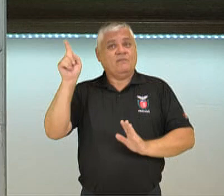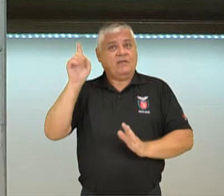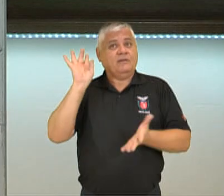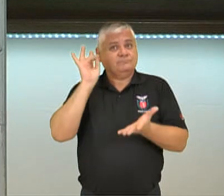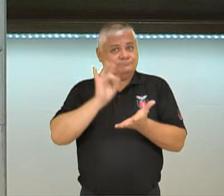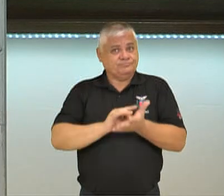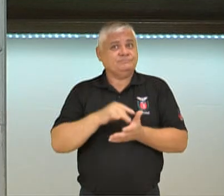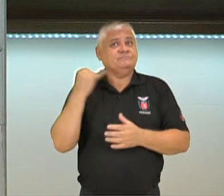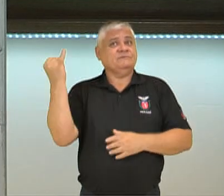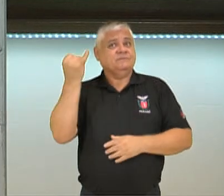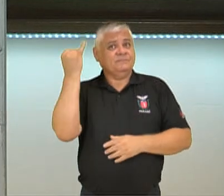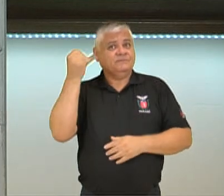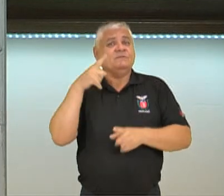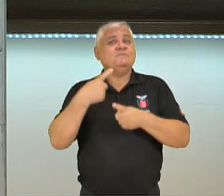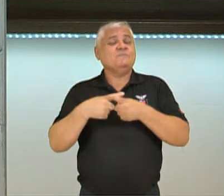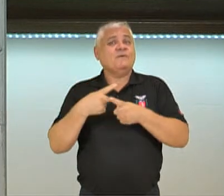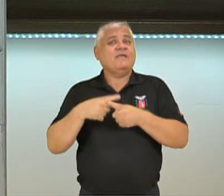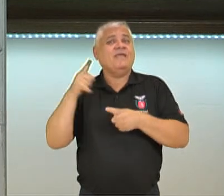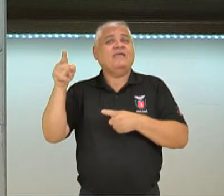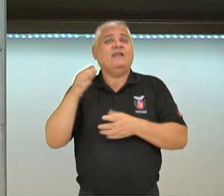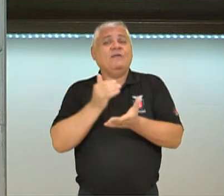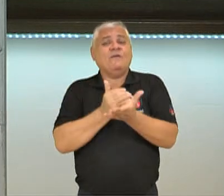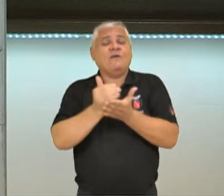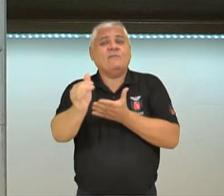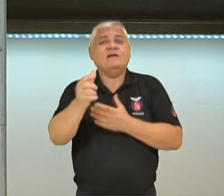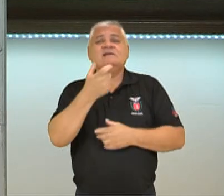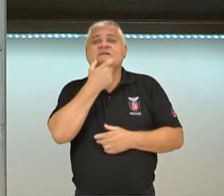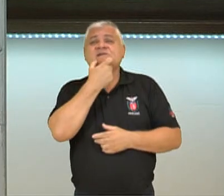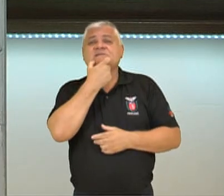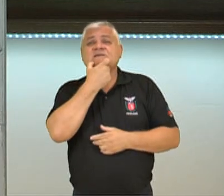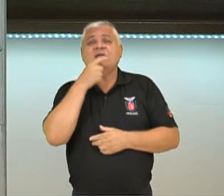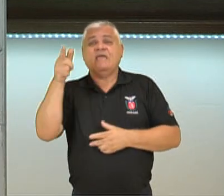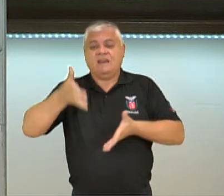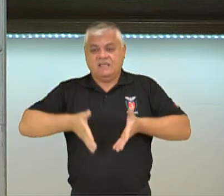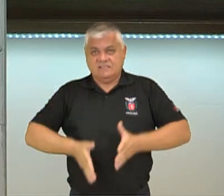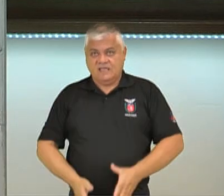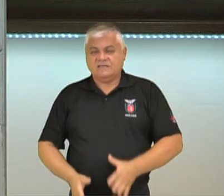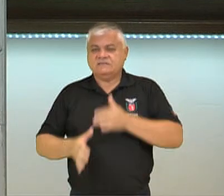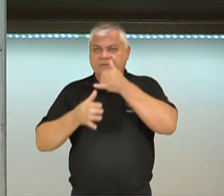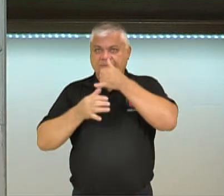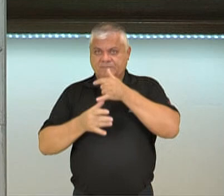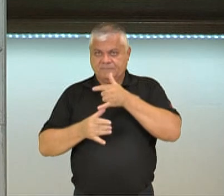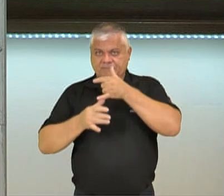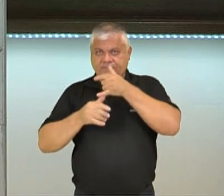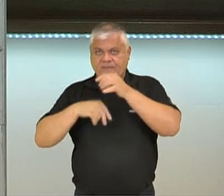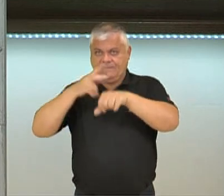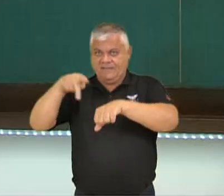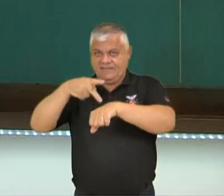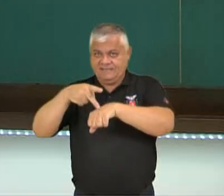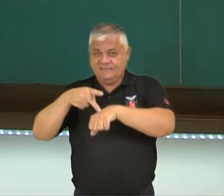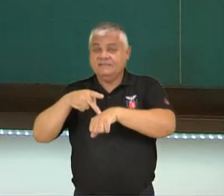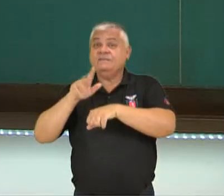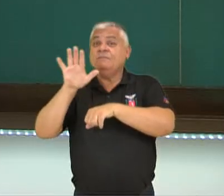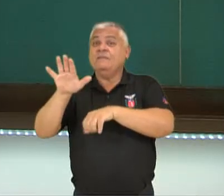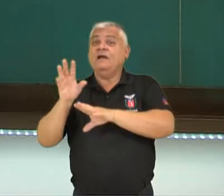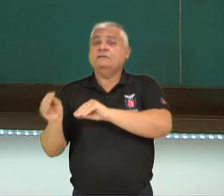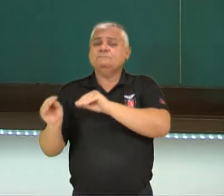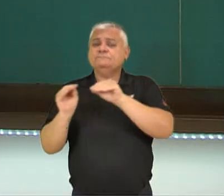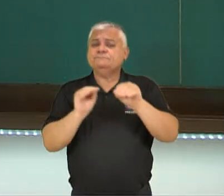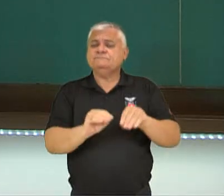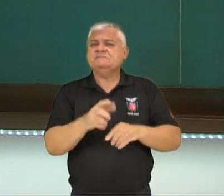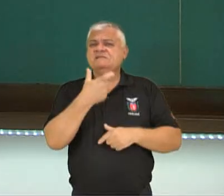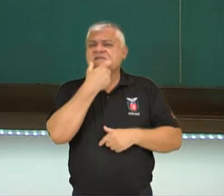essas ideias lá na Inglaterra. Ele era escocês. Diferente dos fisiocratas que